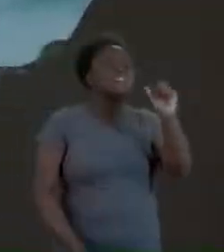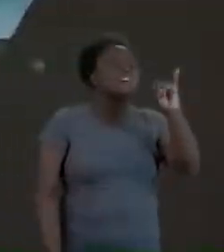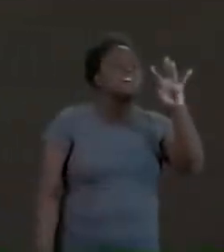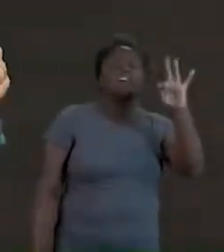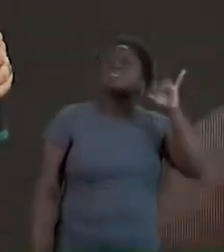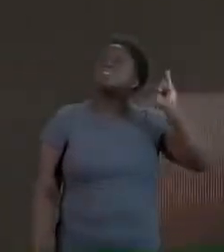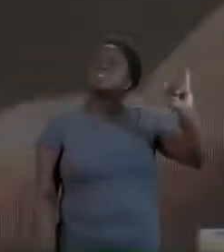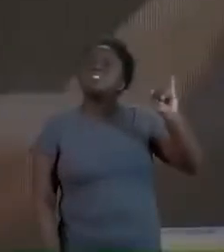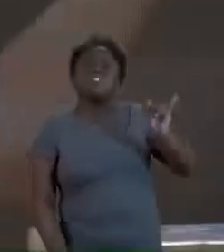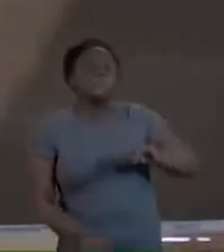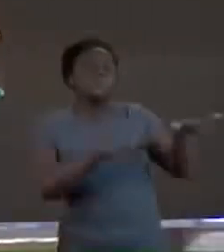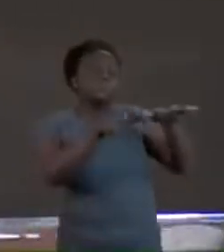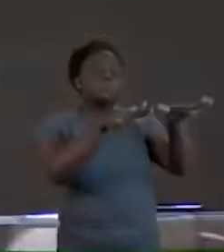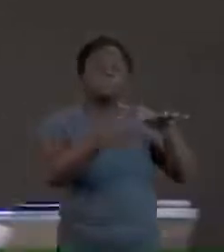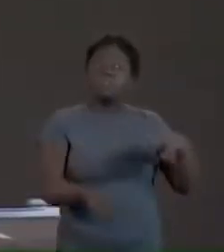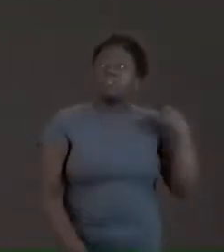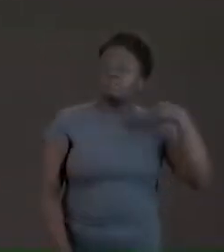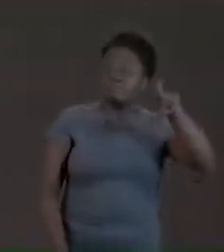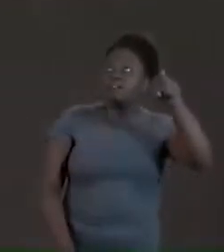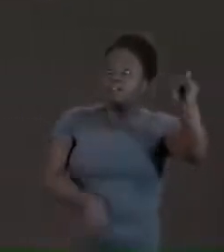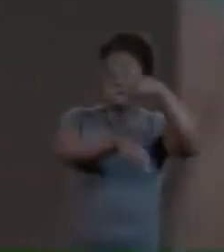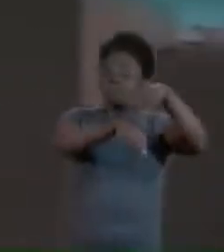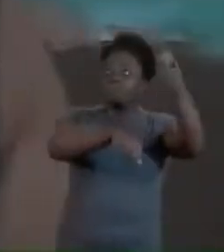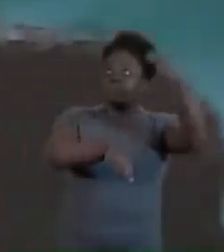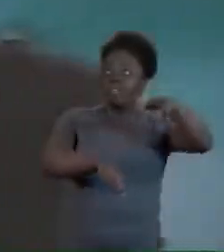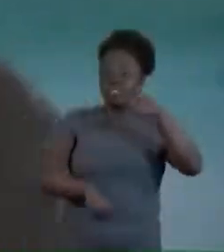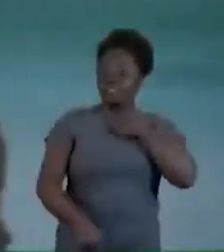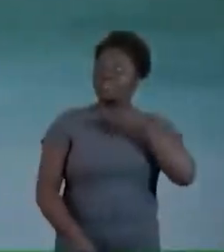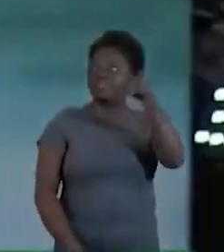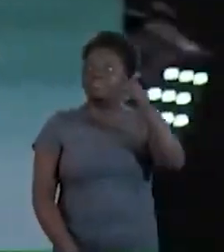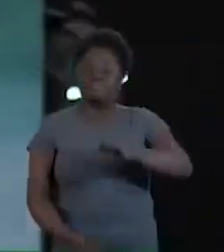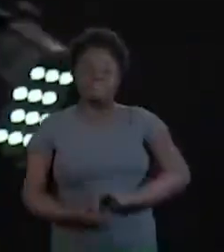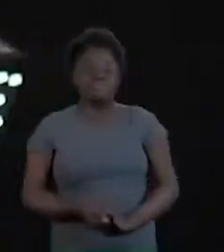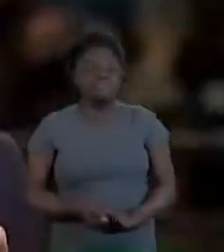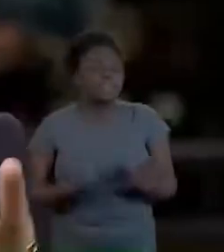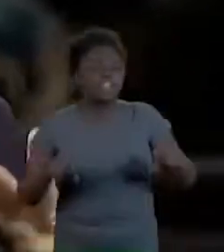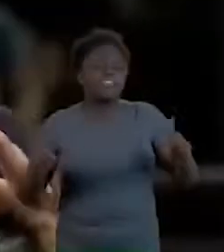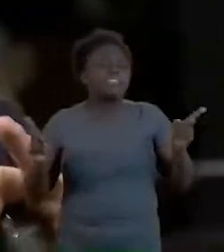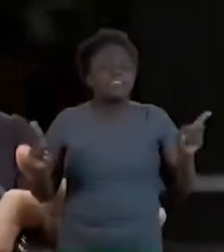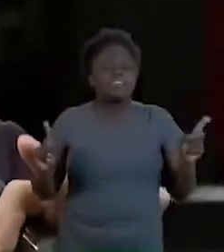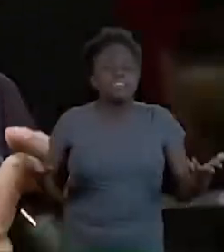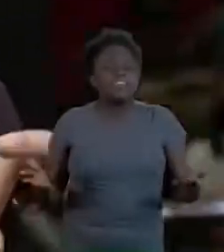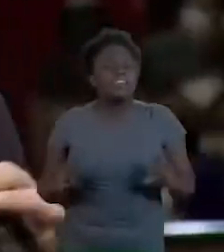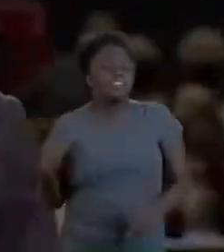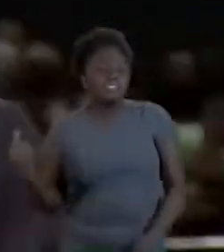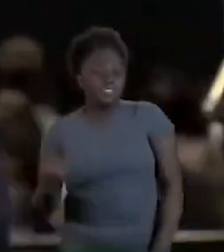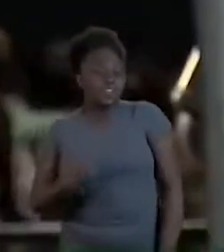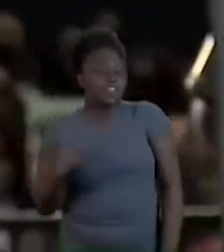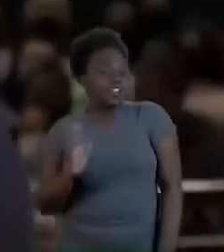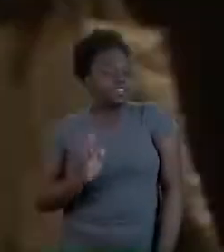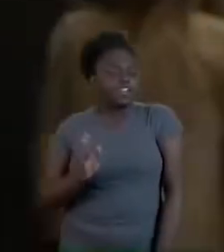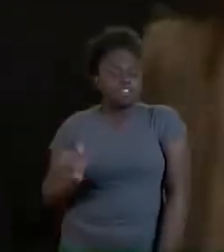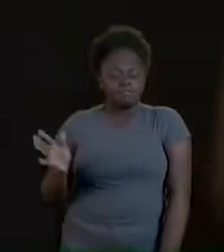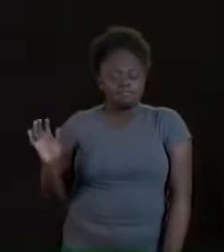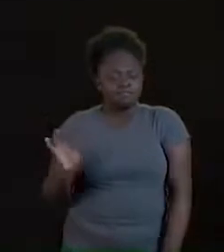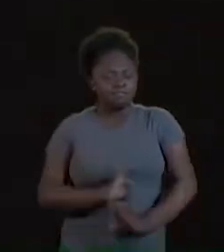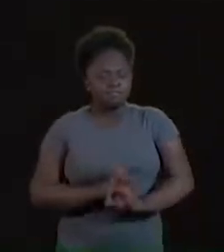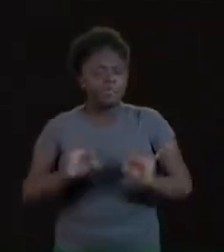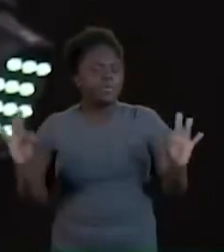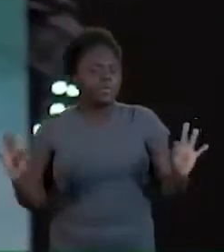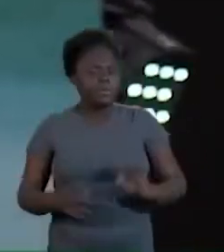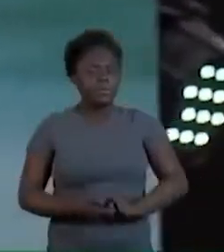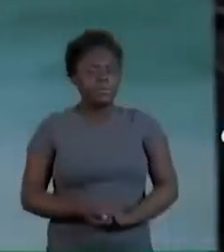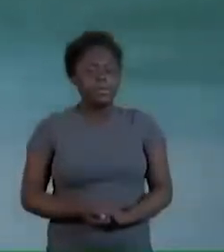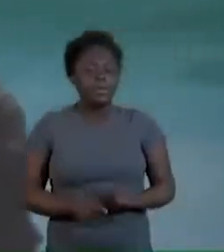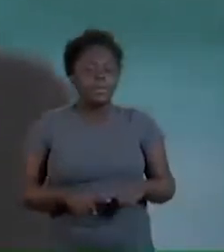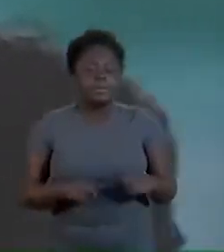vai lá no Afeganistão, Jesus, o trem ficou feio lá. Aqui não, aqui a gente já, né, a gente já se garante.